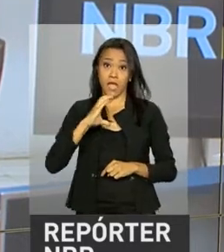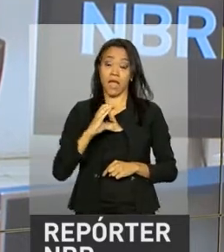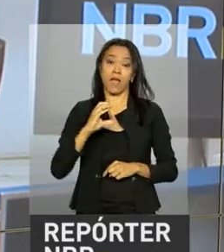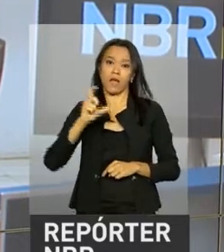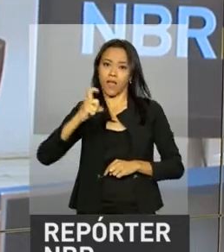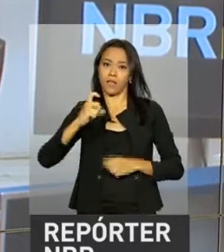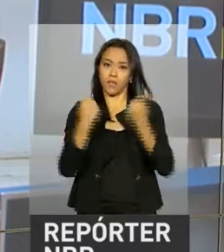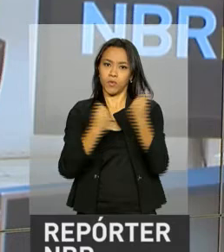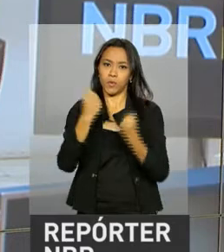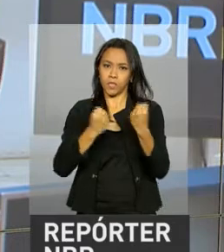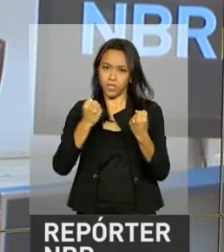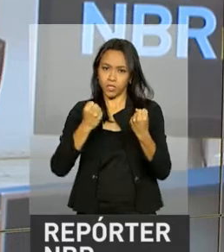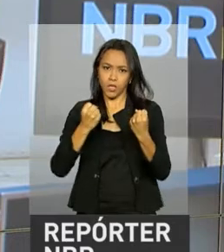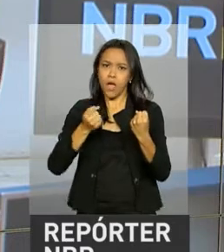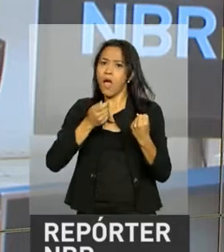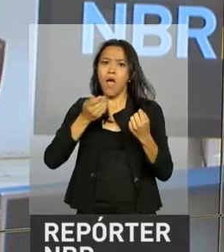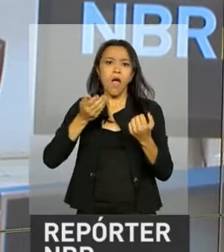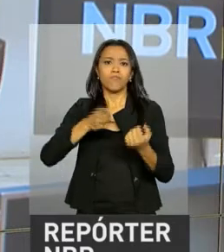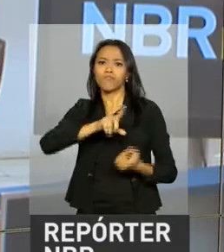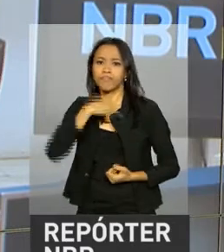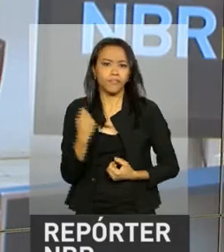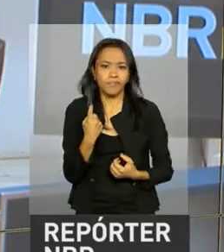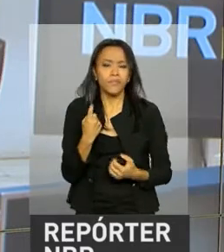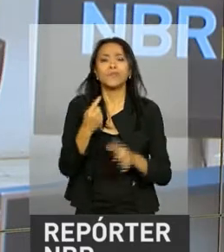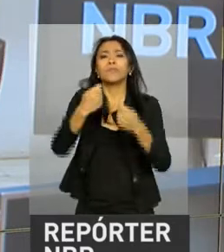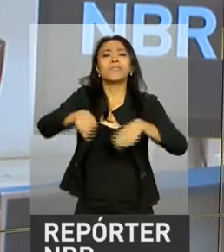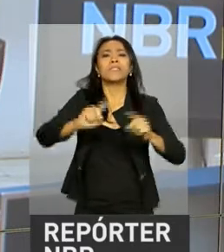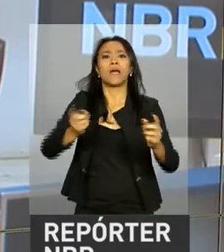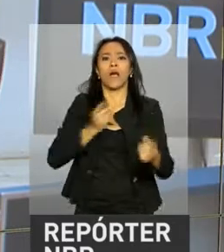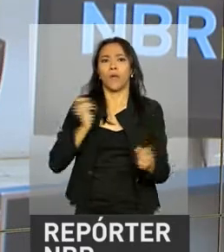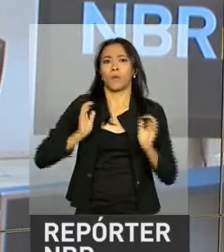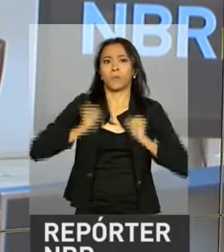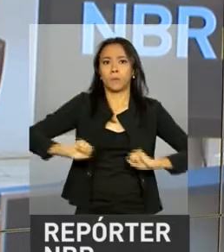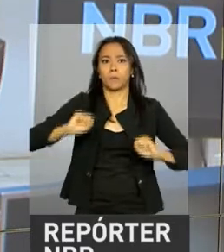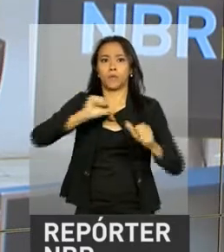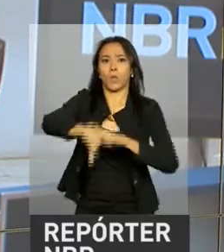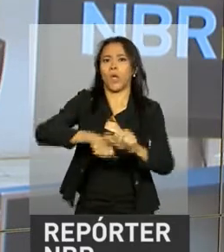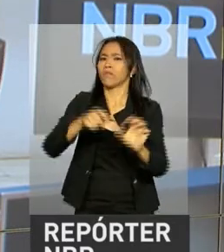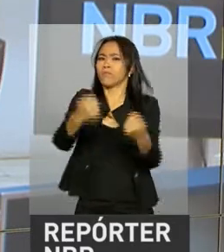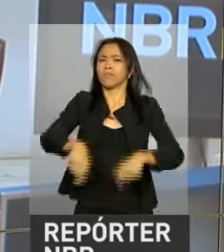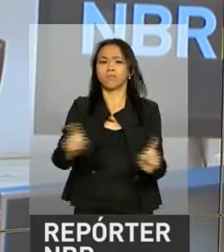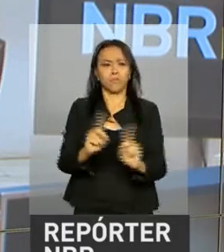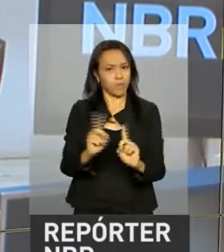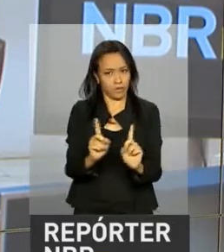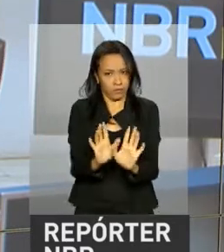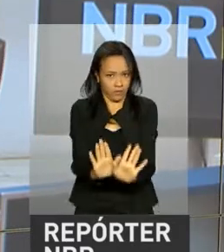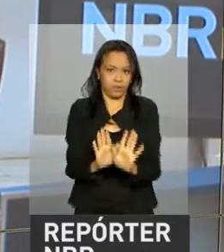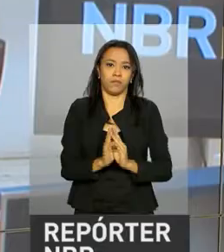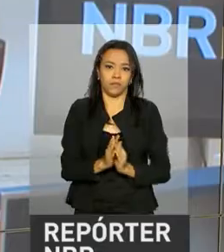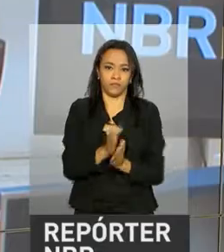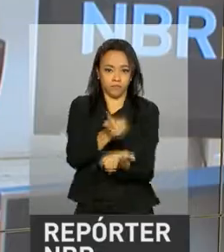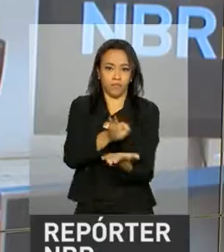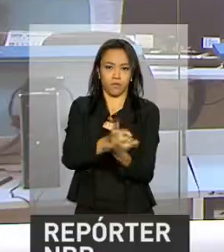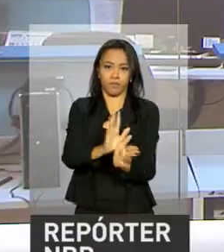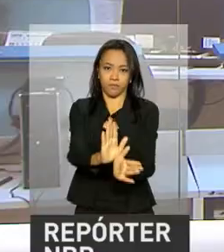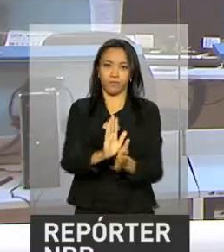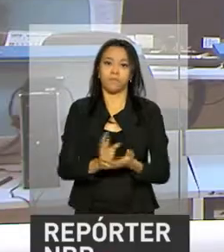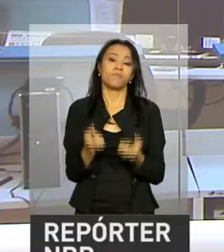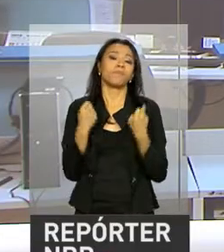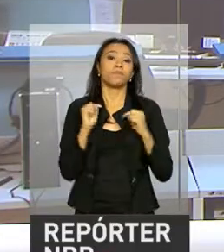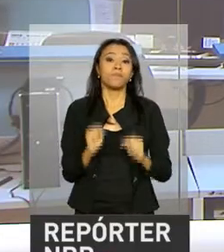trocar antes do prazo os procedimentos para tirar ou renovar a habilitação também são os mesmos